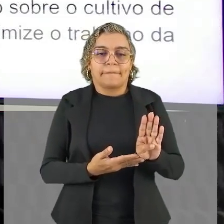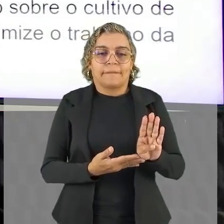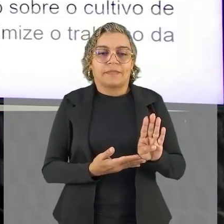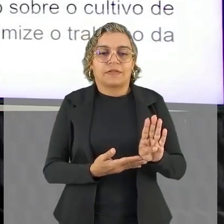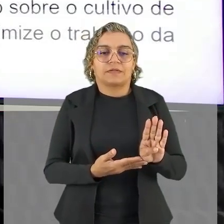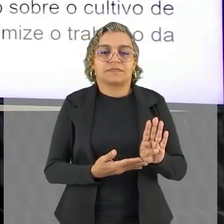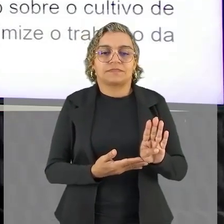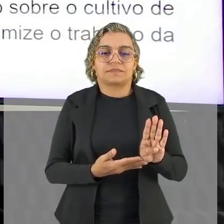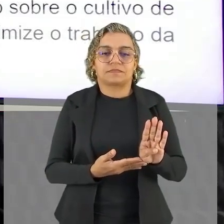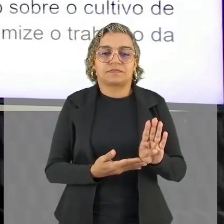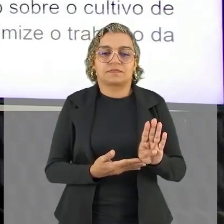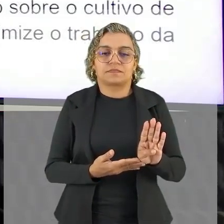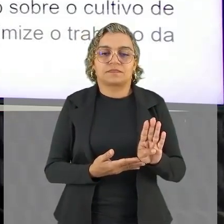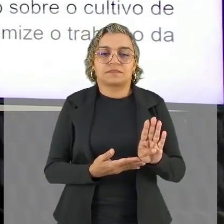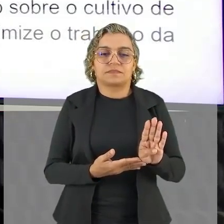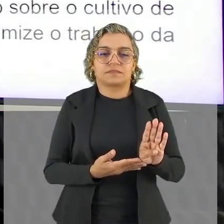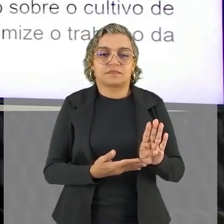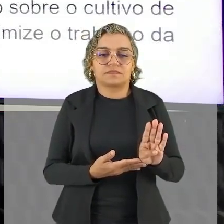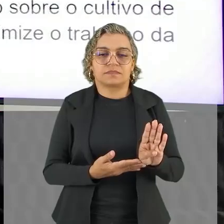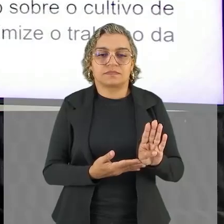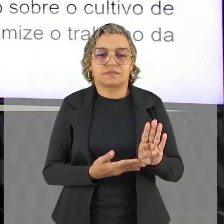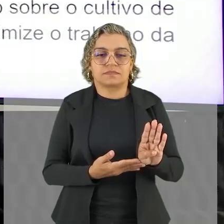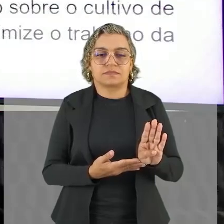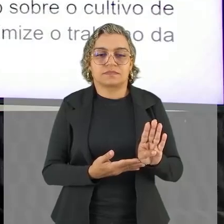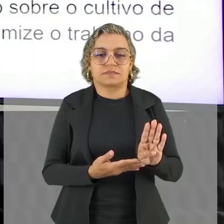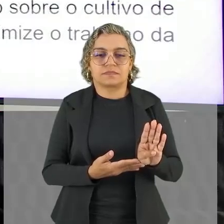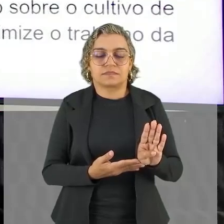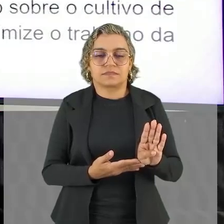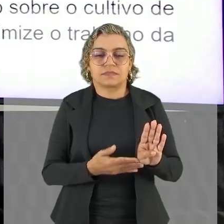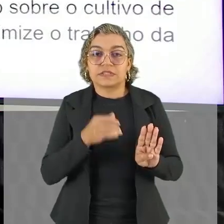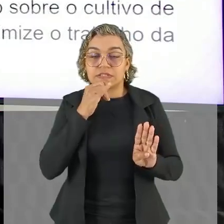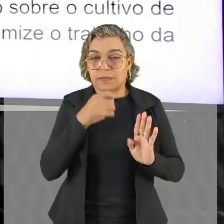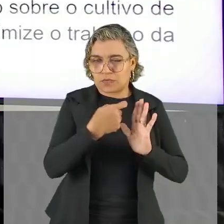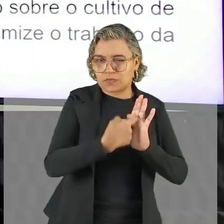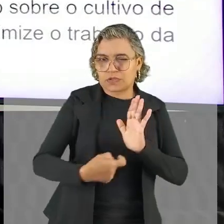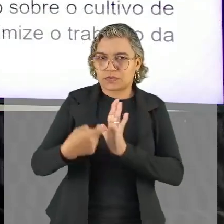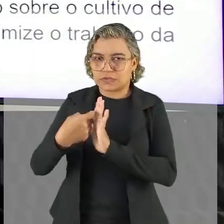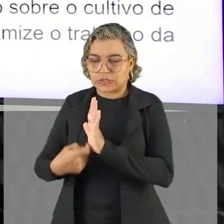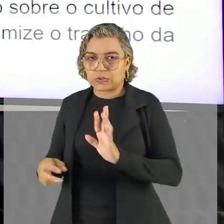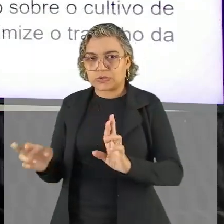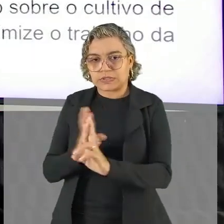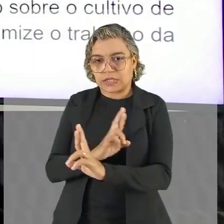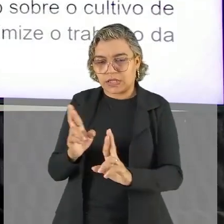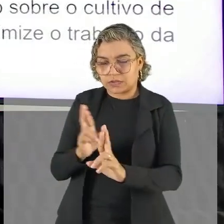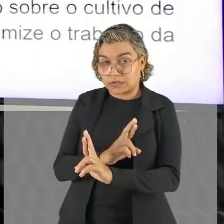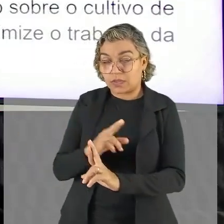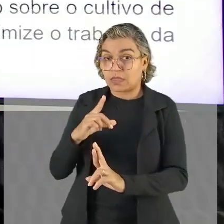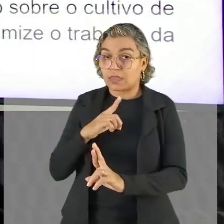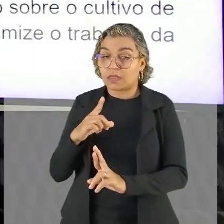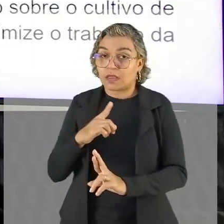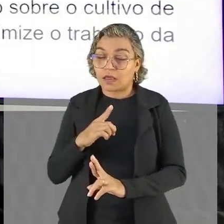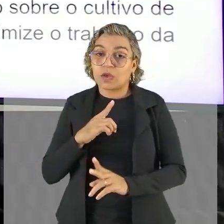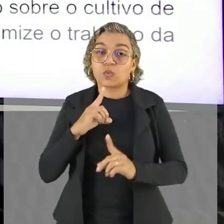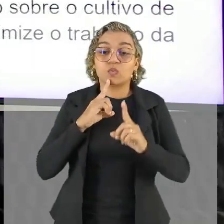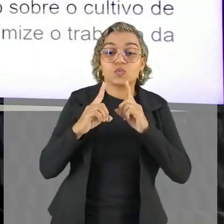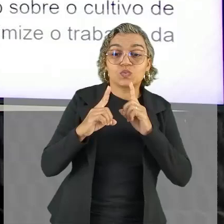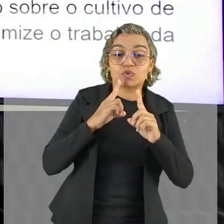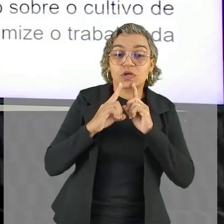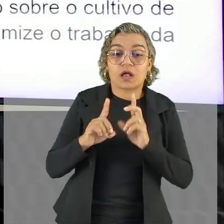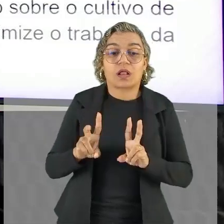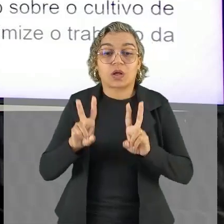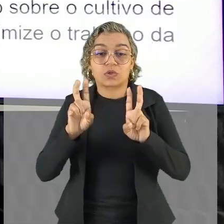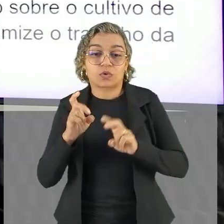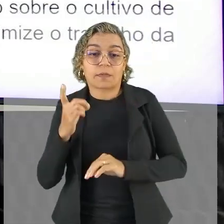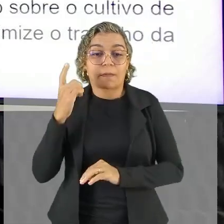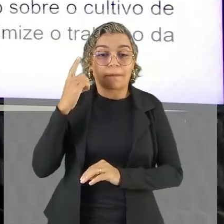vou ver, interrelaciona-se, quer dizer, os textos interrelacionam-se pelo diálogo sobre o cultivo de